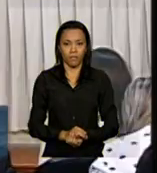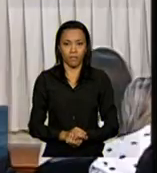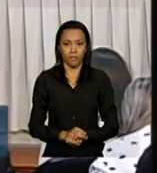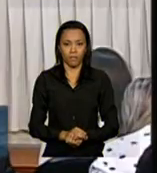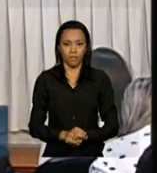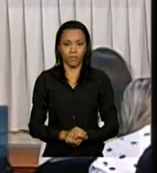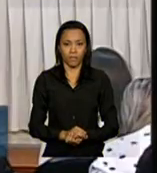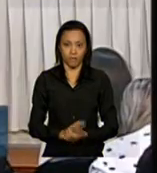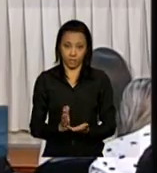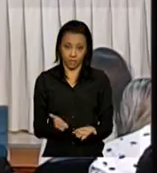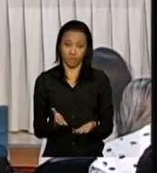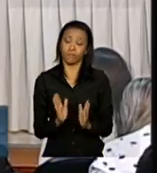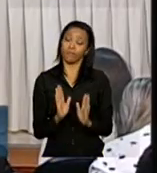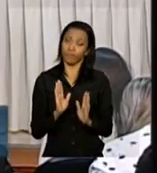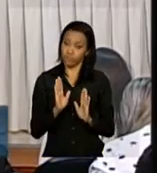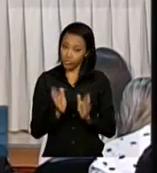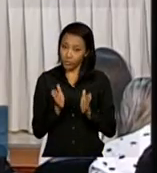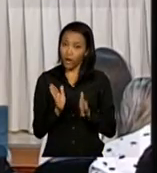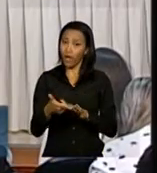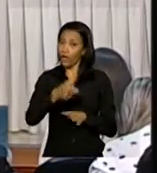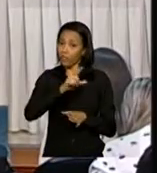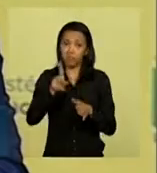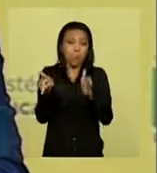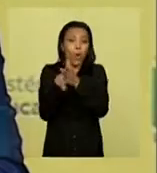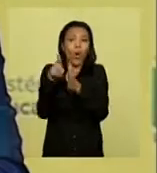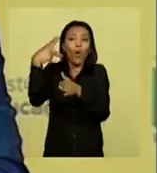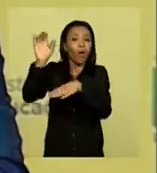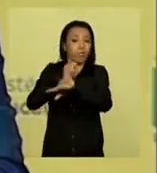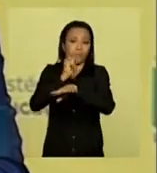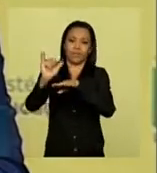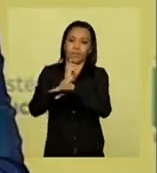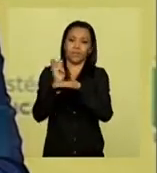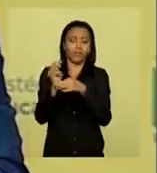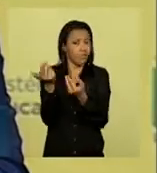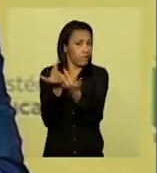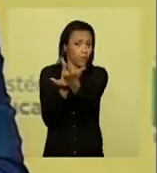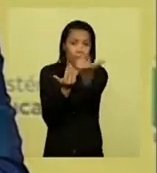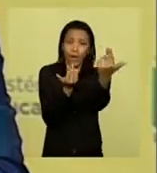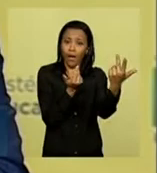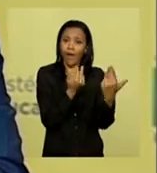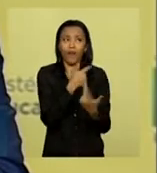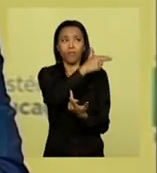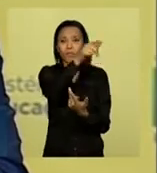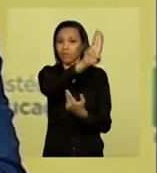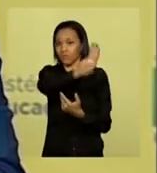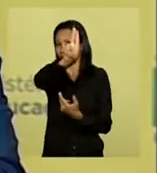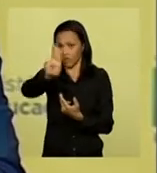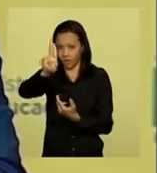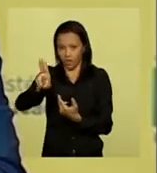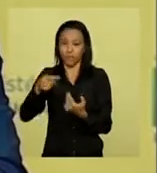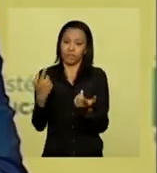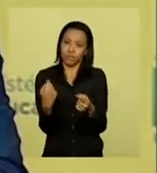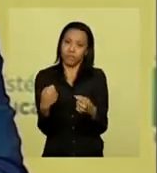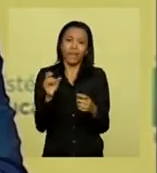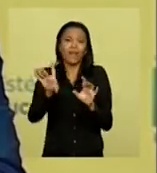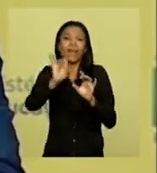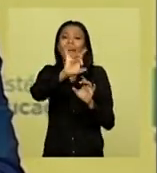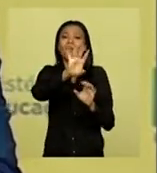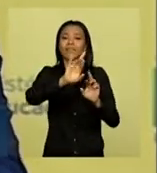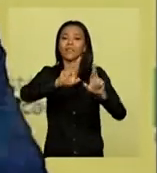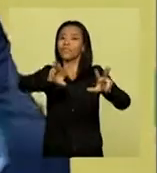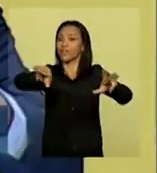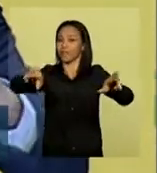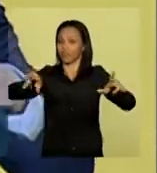já tinha uma estratégia própria isso vale para as outras universidades elas tinham política de ações afirmativas para analisar caso a caso